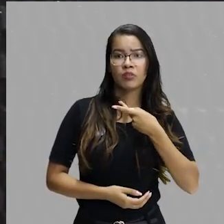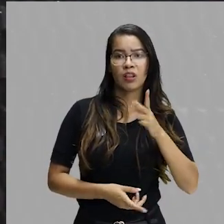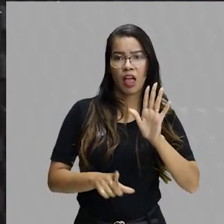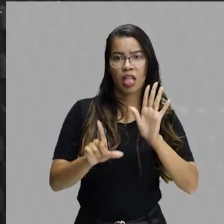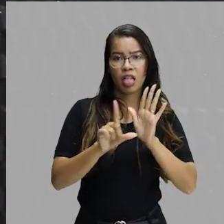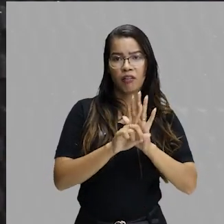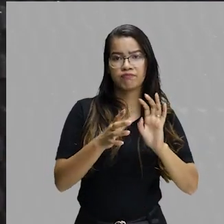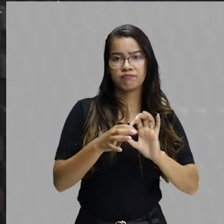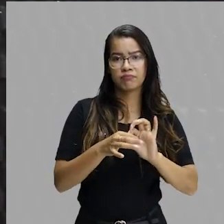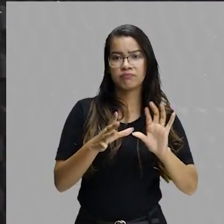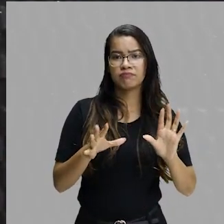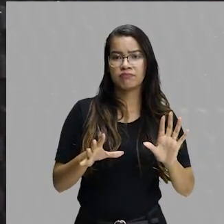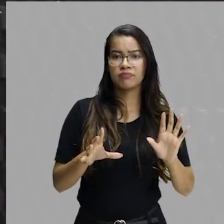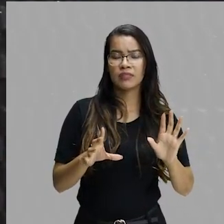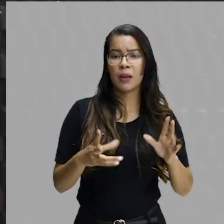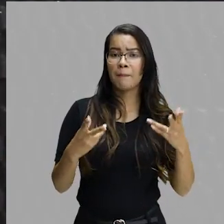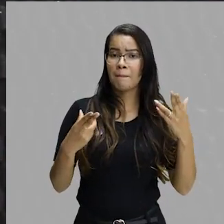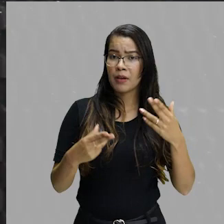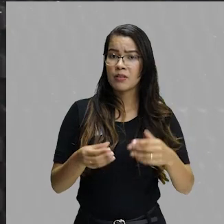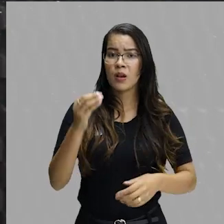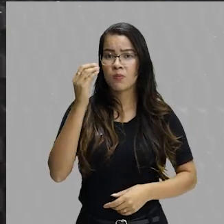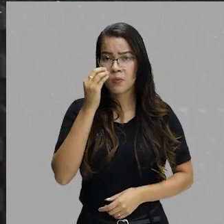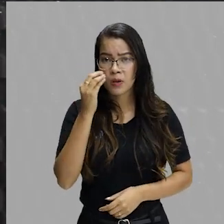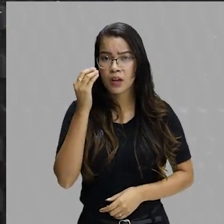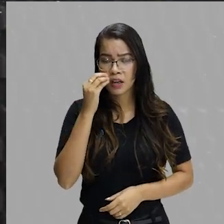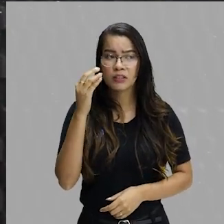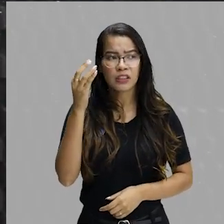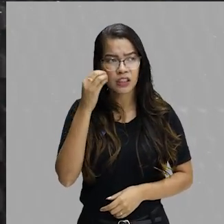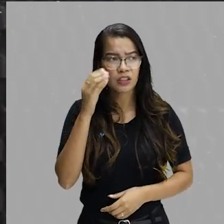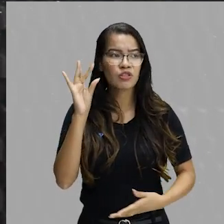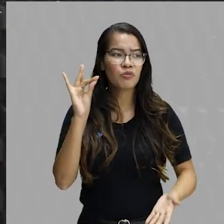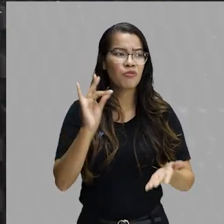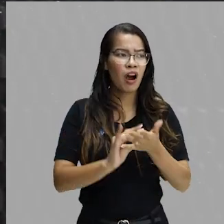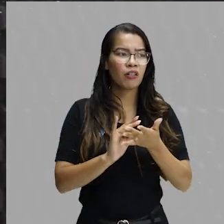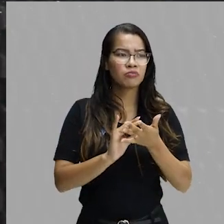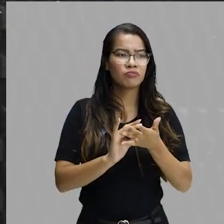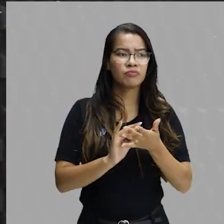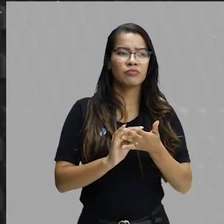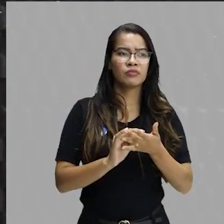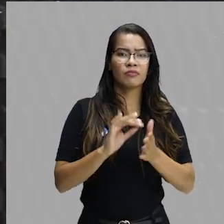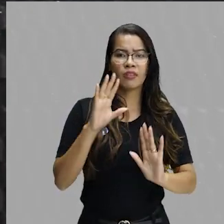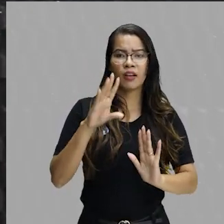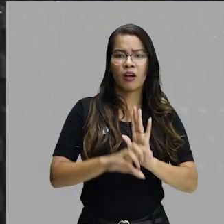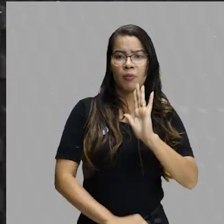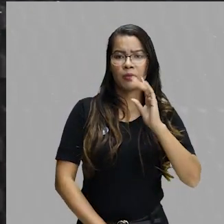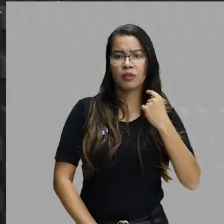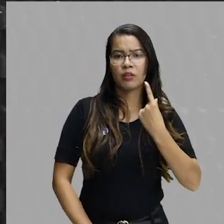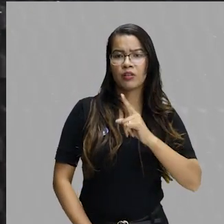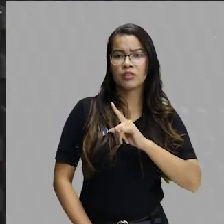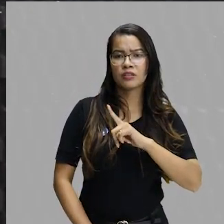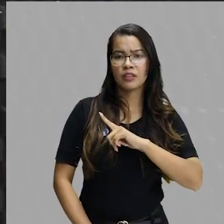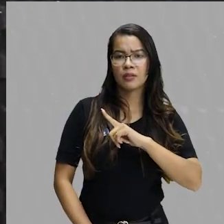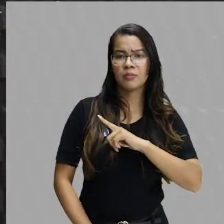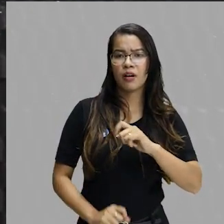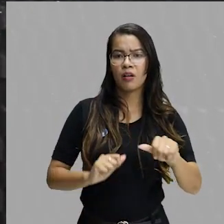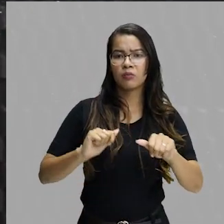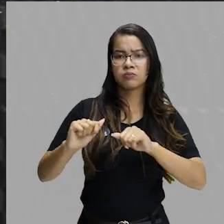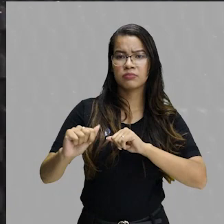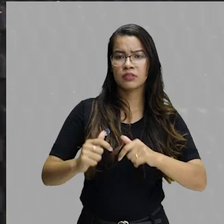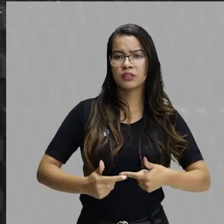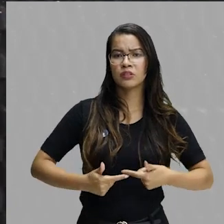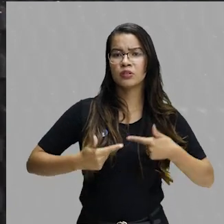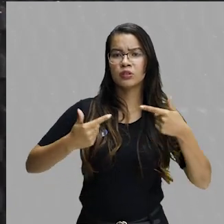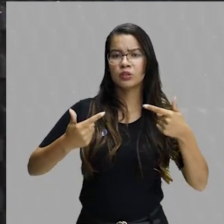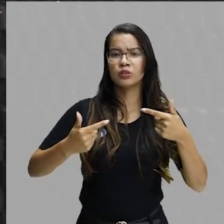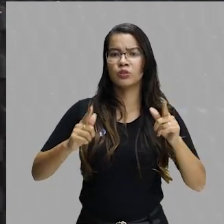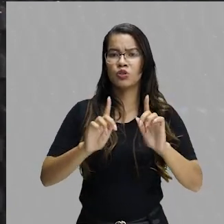golpes, apesar de tentarem. Eles tentaram golpe, né? Nós temos ali as ações dos grupos